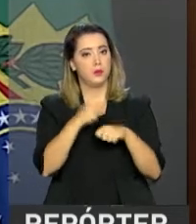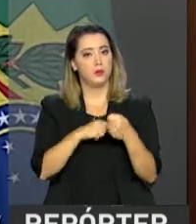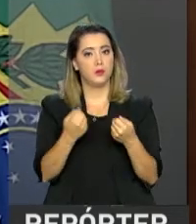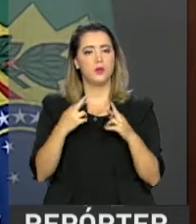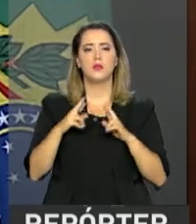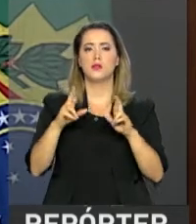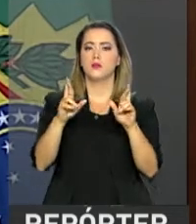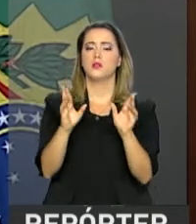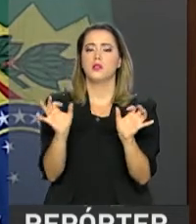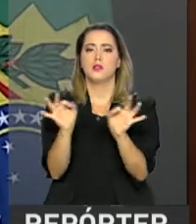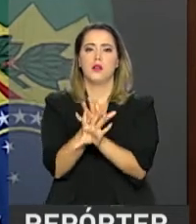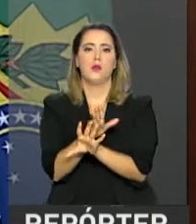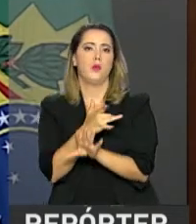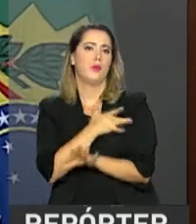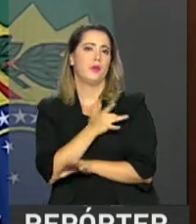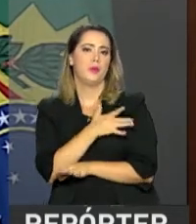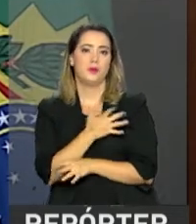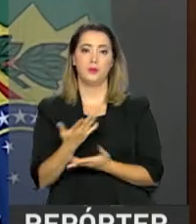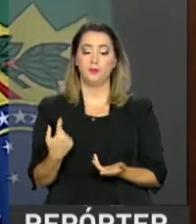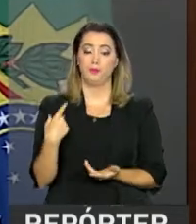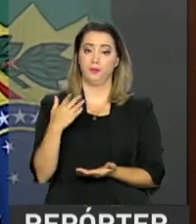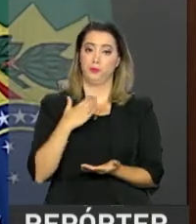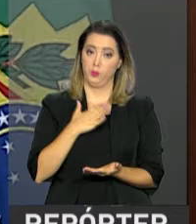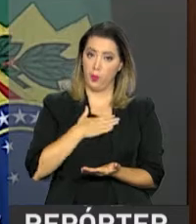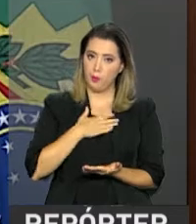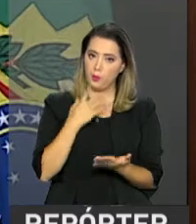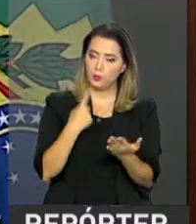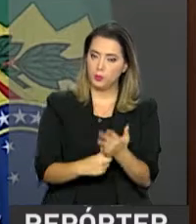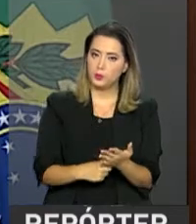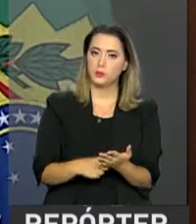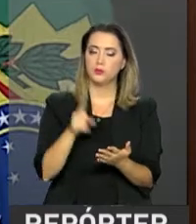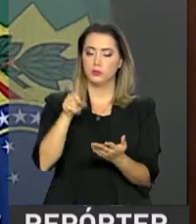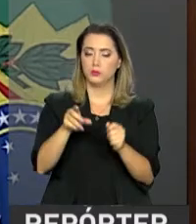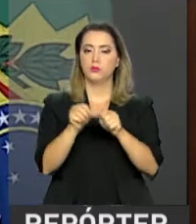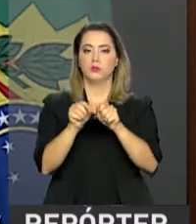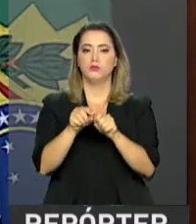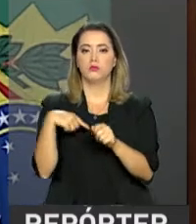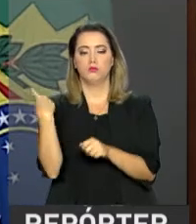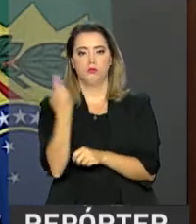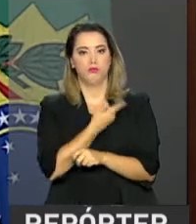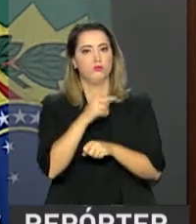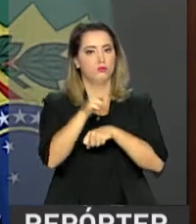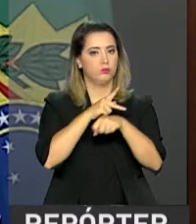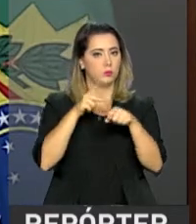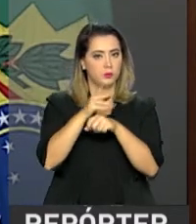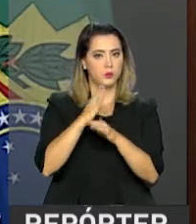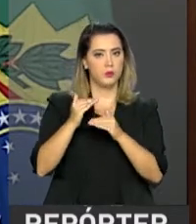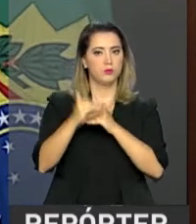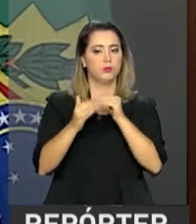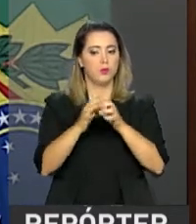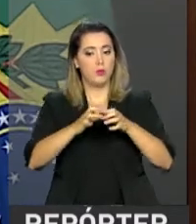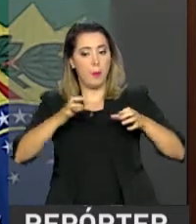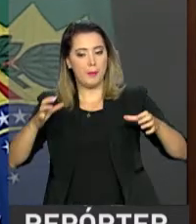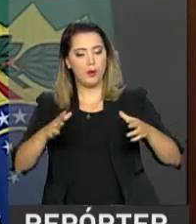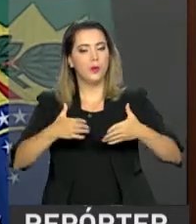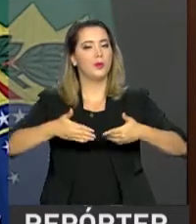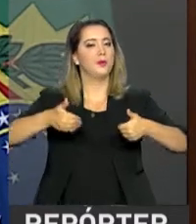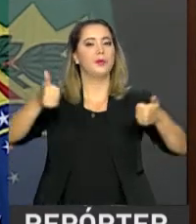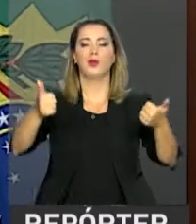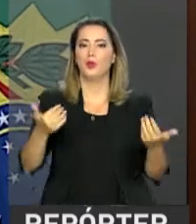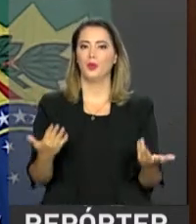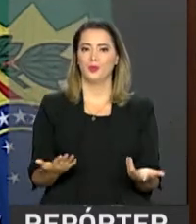derrotou o medo meu compromisso é fazer nosso país cada vez maior e melhor